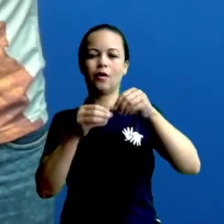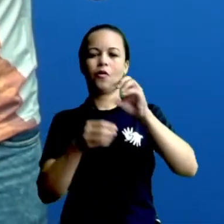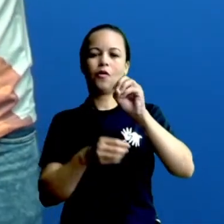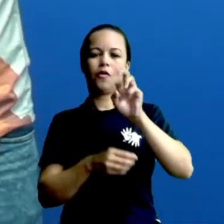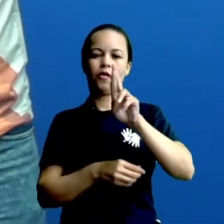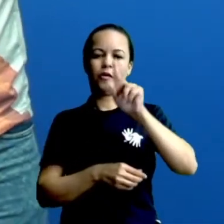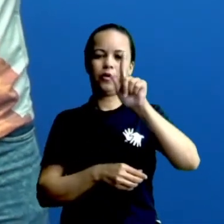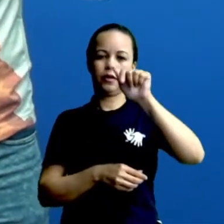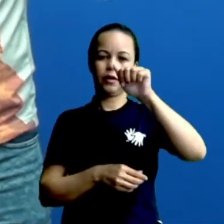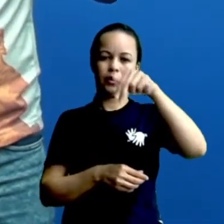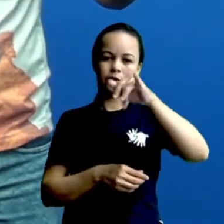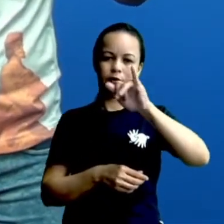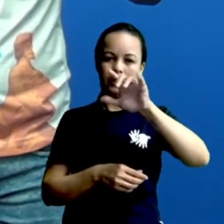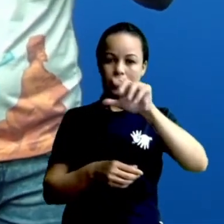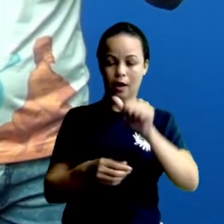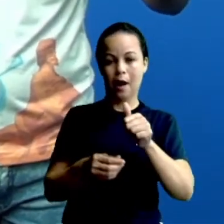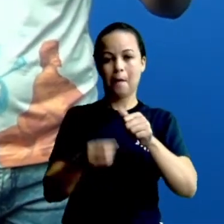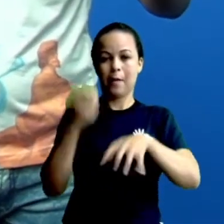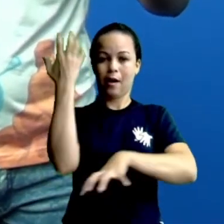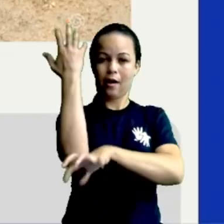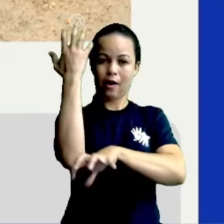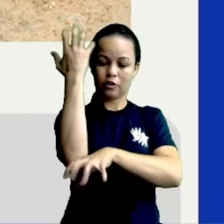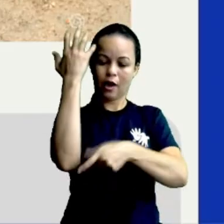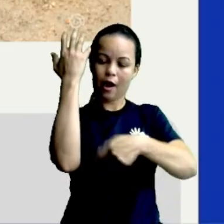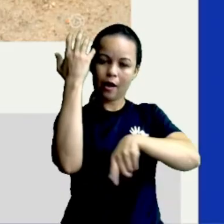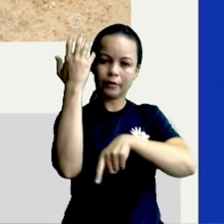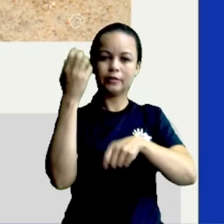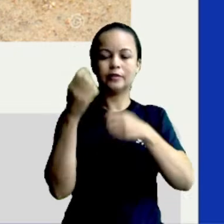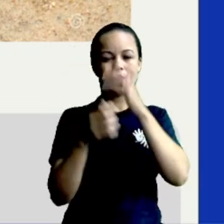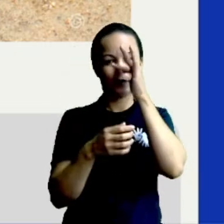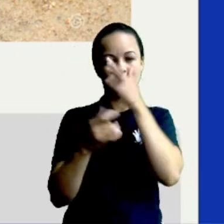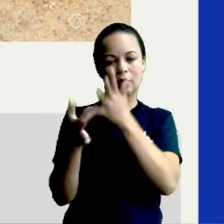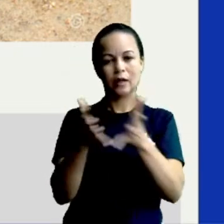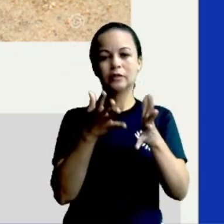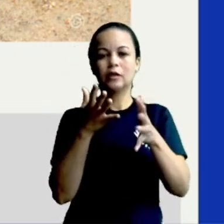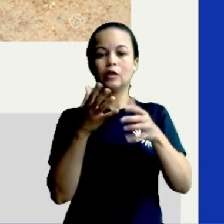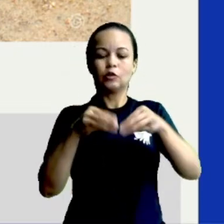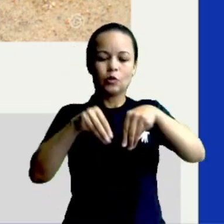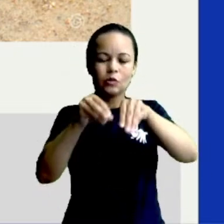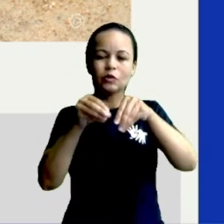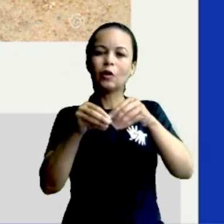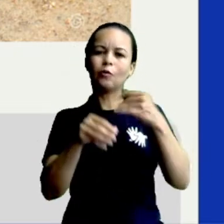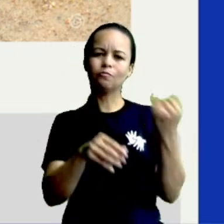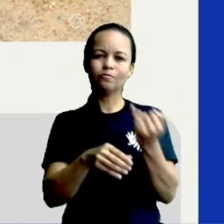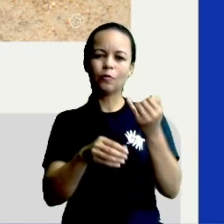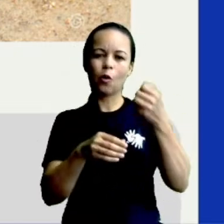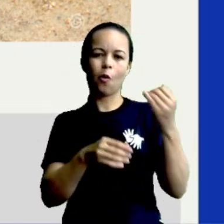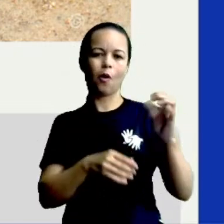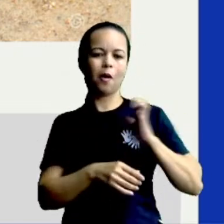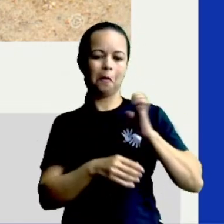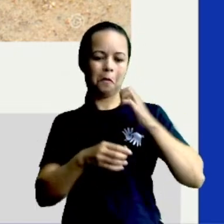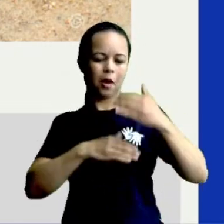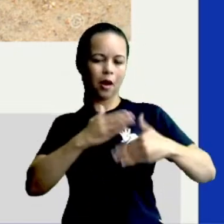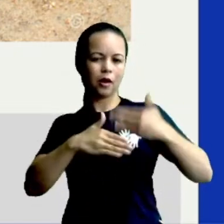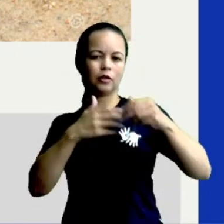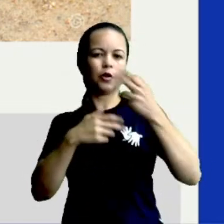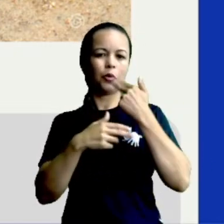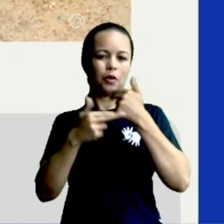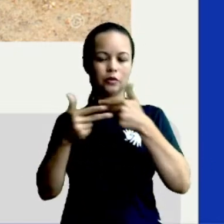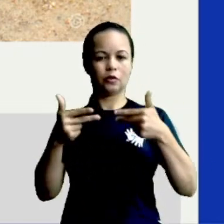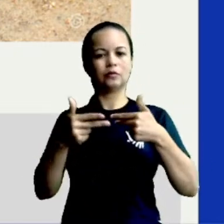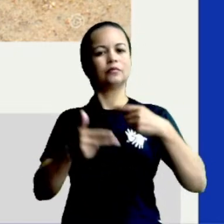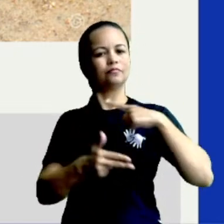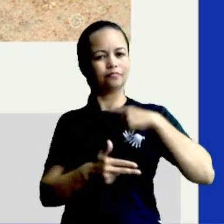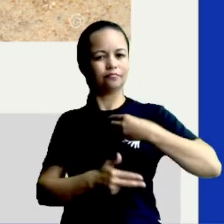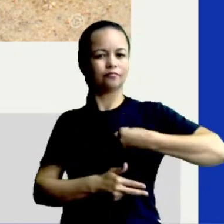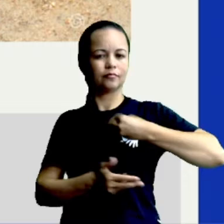de nutrição para as raízes, para as plantas, né? Sem um solo rico em nutrientes, é um solo bastante rico em